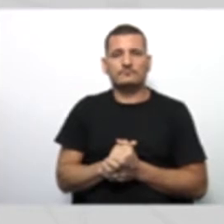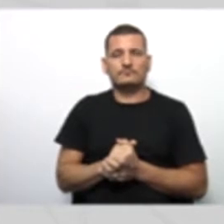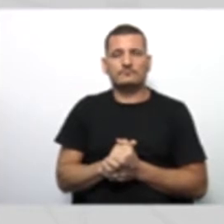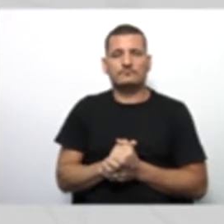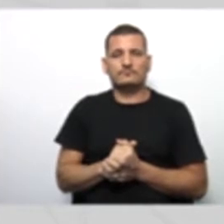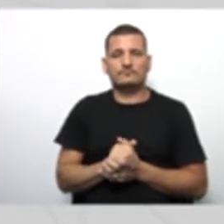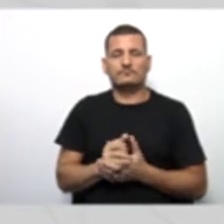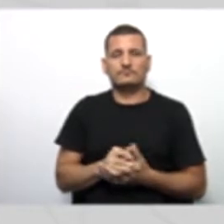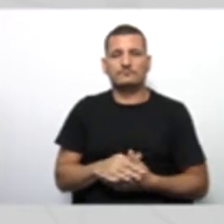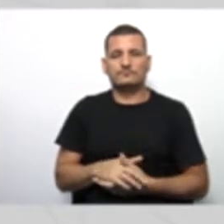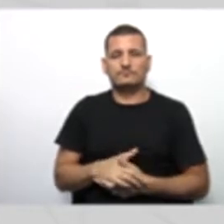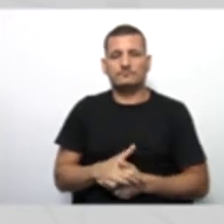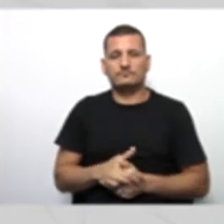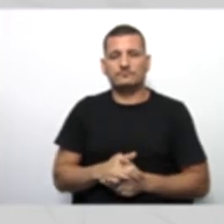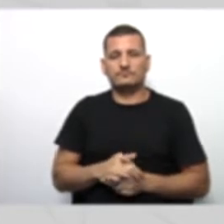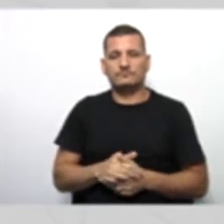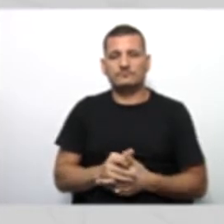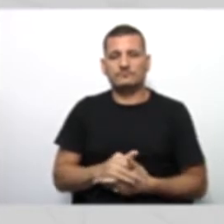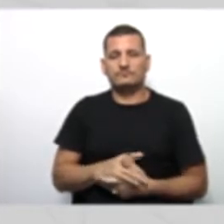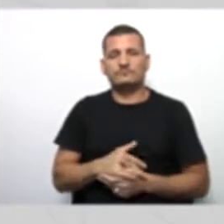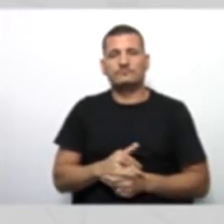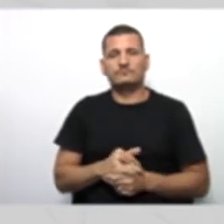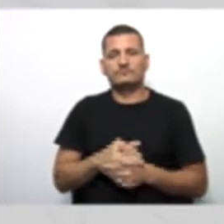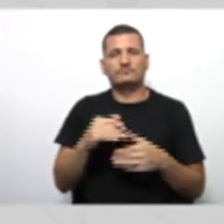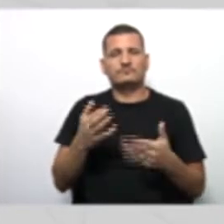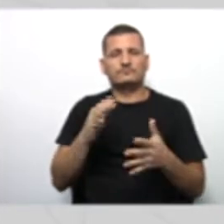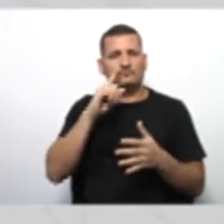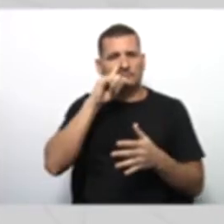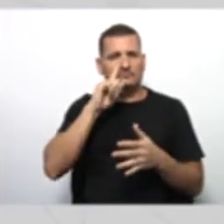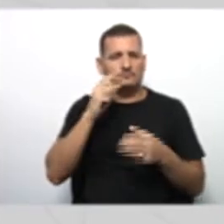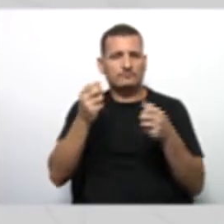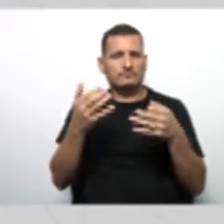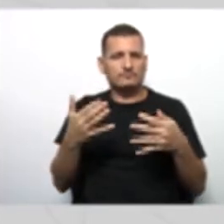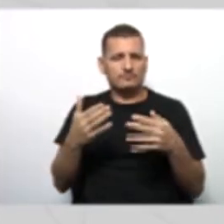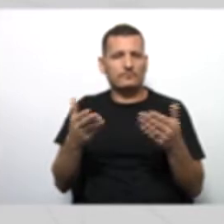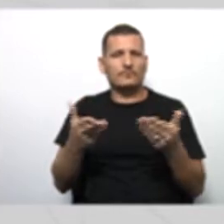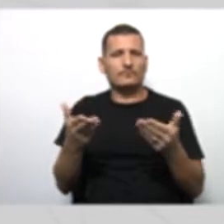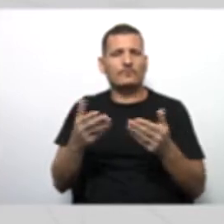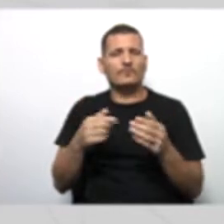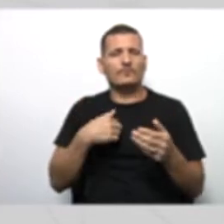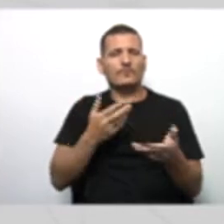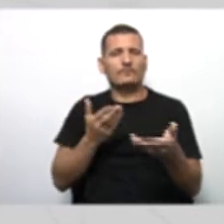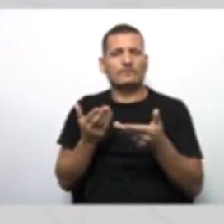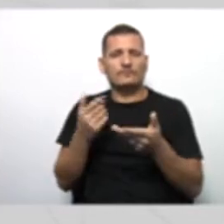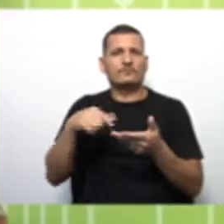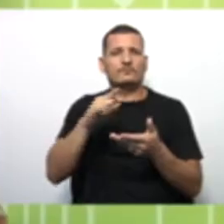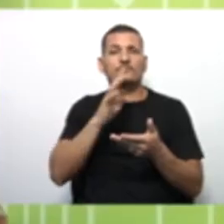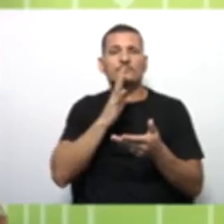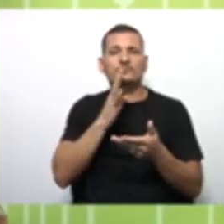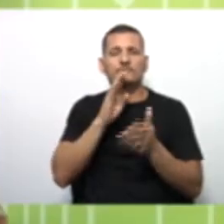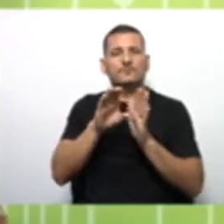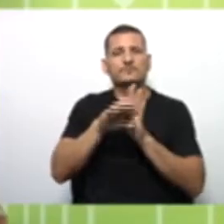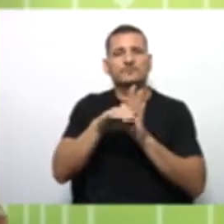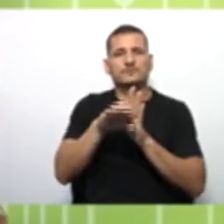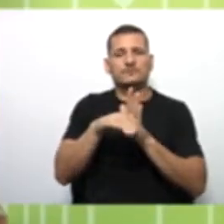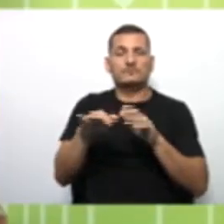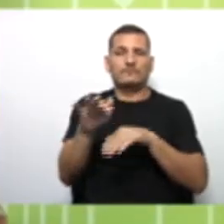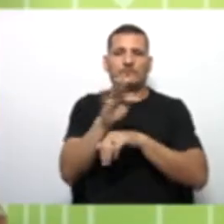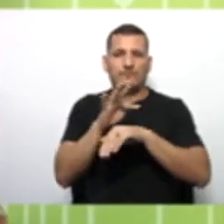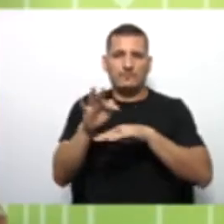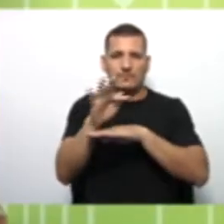ok? Então, já que a gente está falando de riscos, eu convido vocês para a gente conhecer, né, o conceito formal